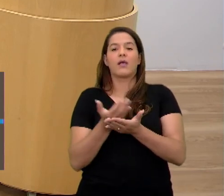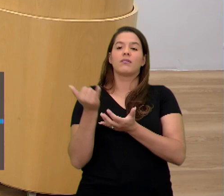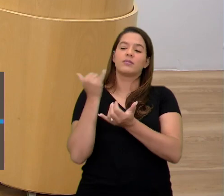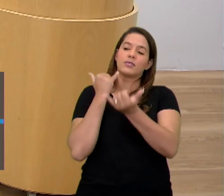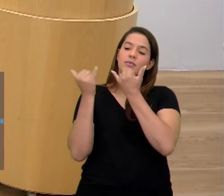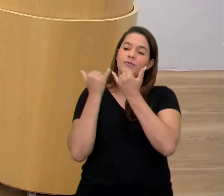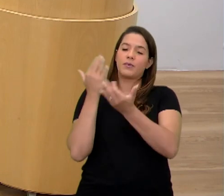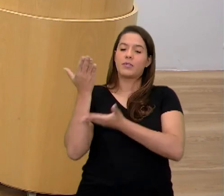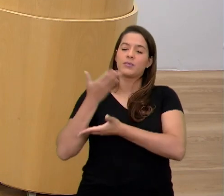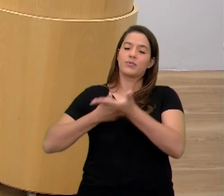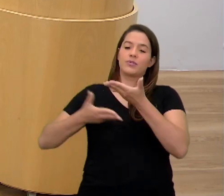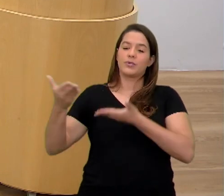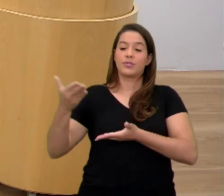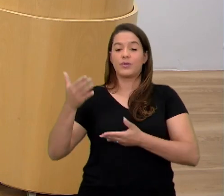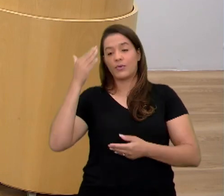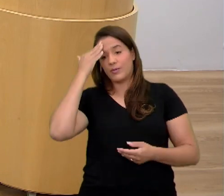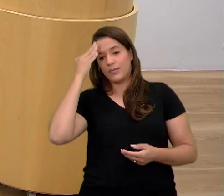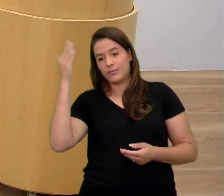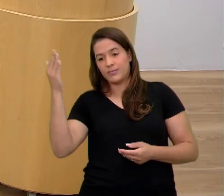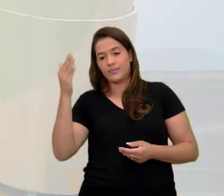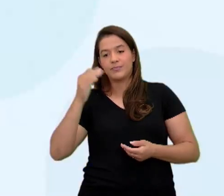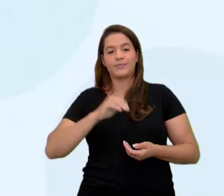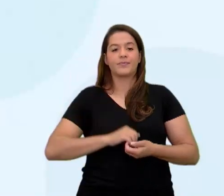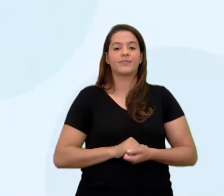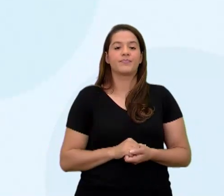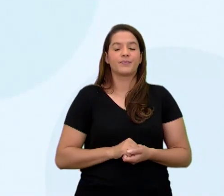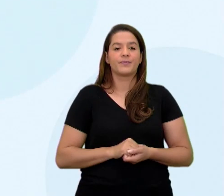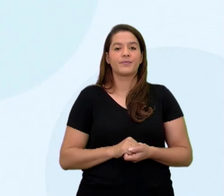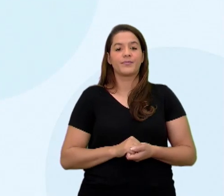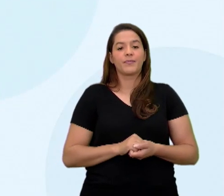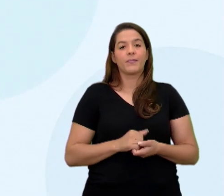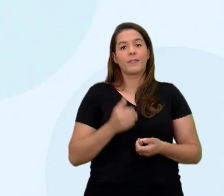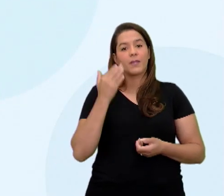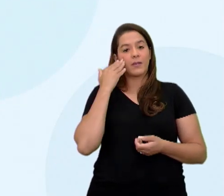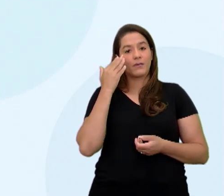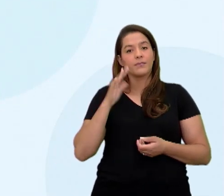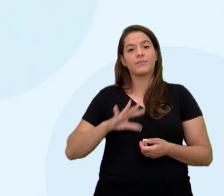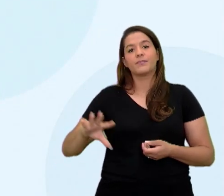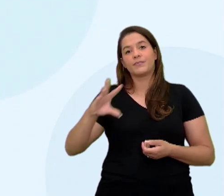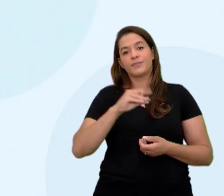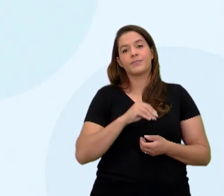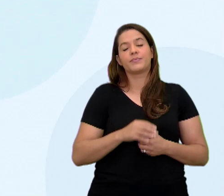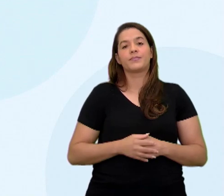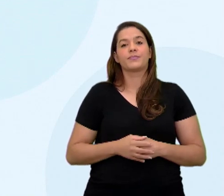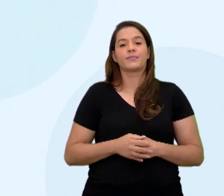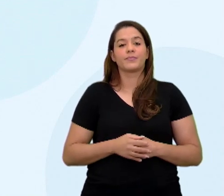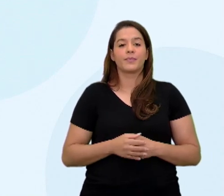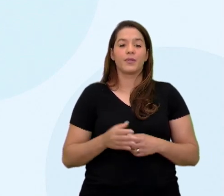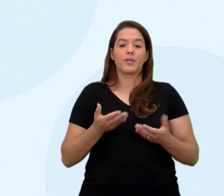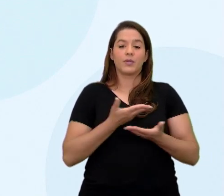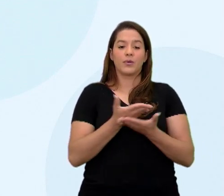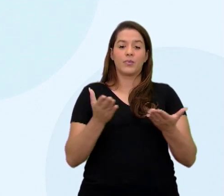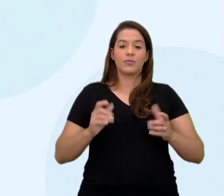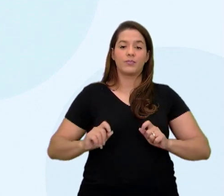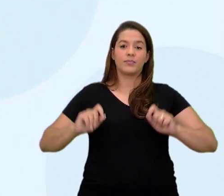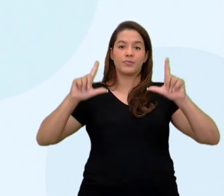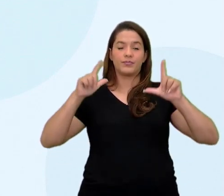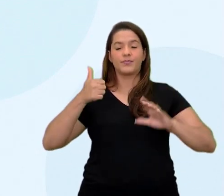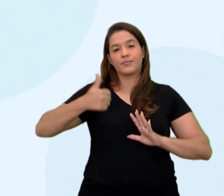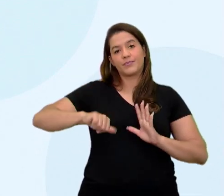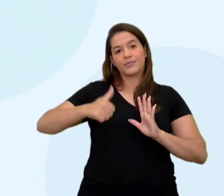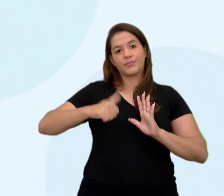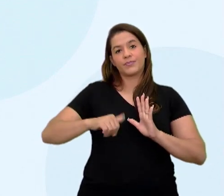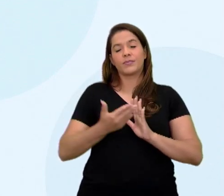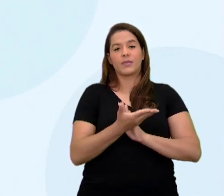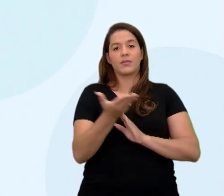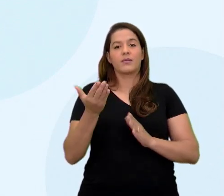informação, né? Essa troca de ideias aqui, que é sempre muito produtiva, sempre muito importante. Obrigado. Eu que agradeço. Valeu, então. Nosso diretor está colocando o QR Code para